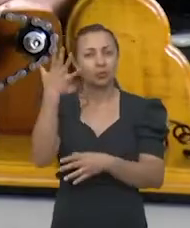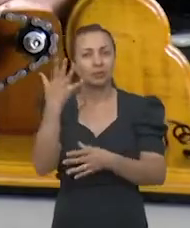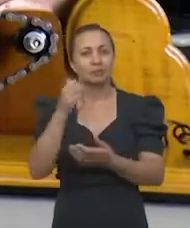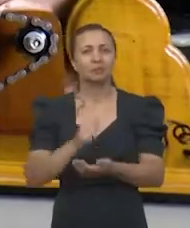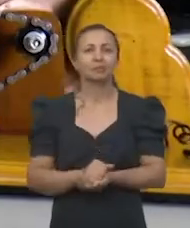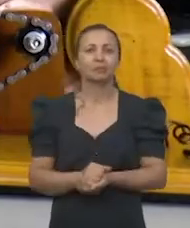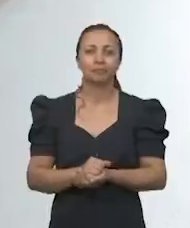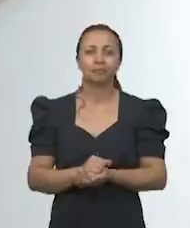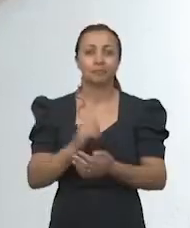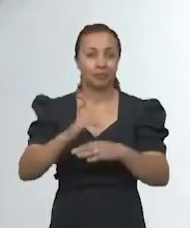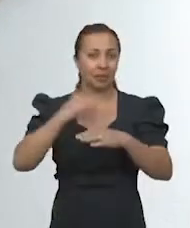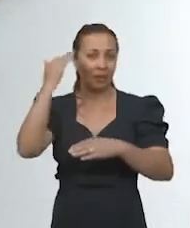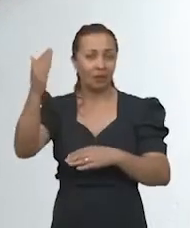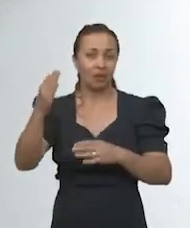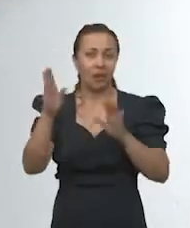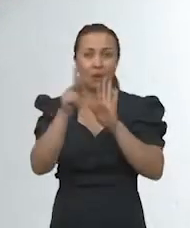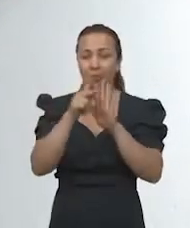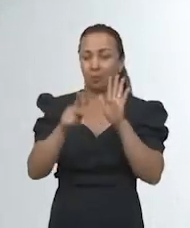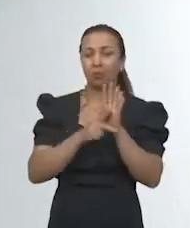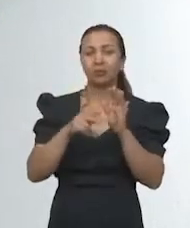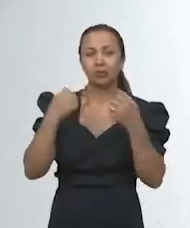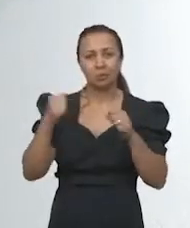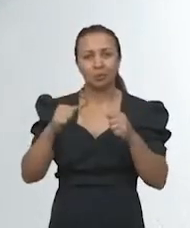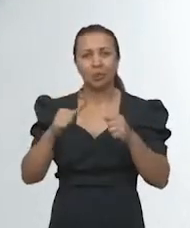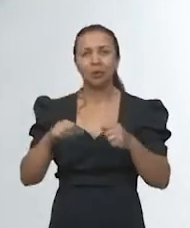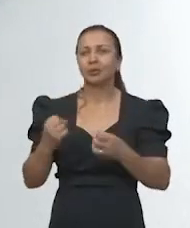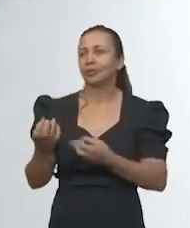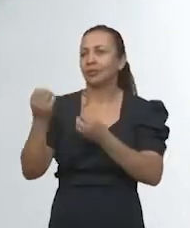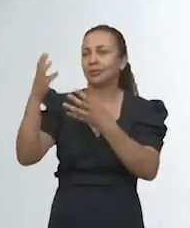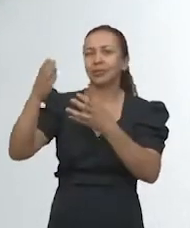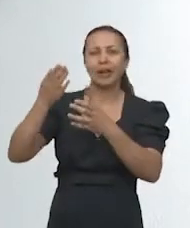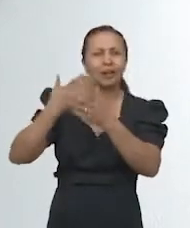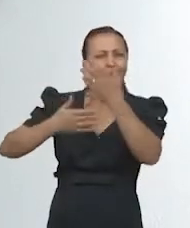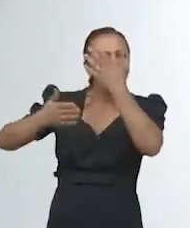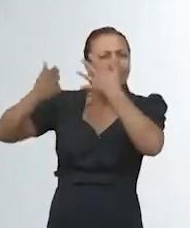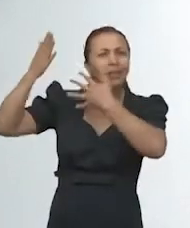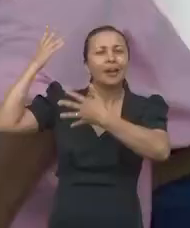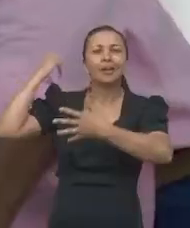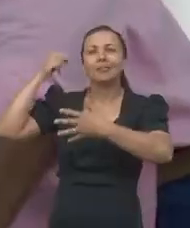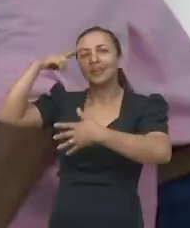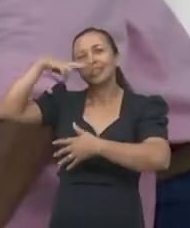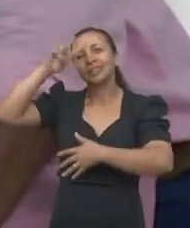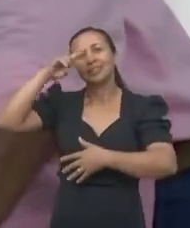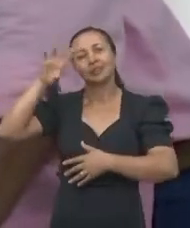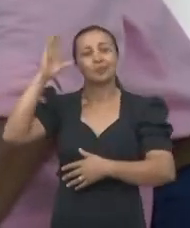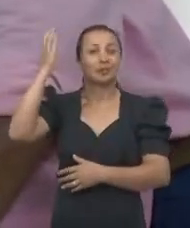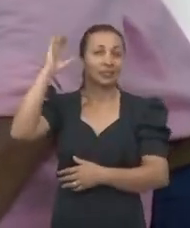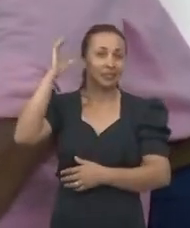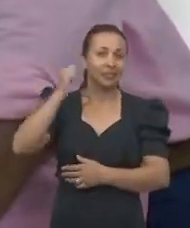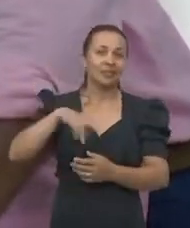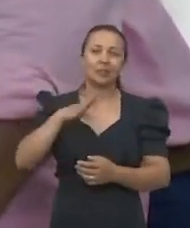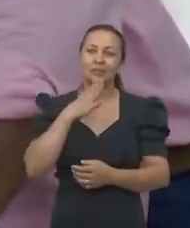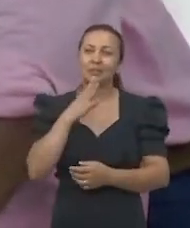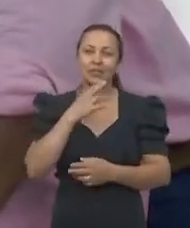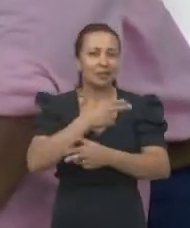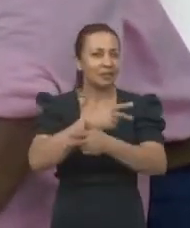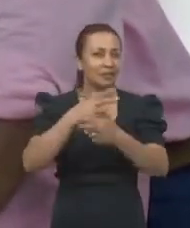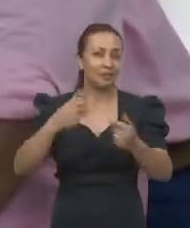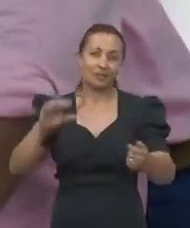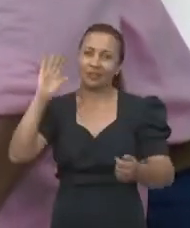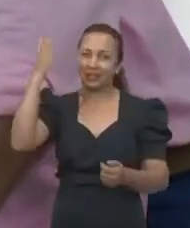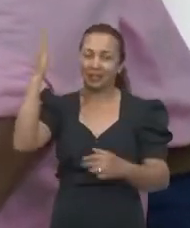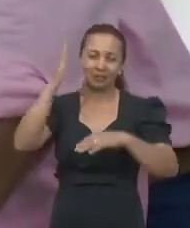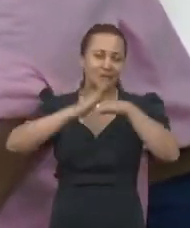aquele fenômeno. Através do projeto, é possível viajar no tempo e na história da ciência, conhecendo